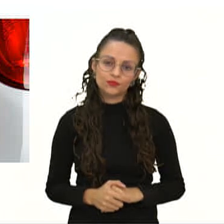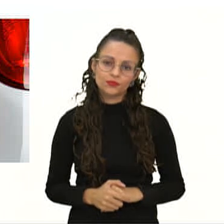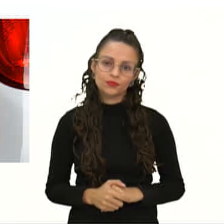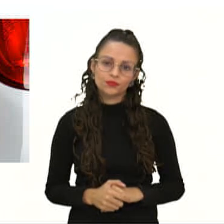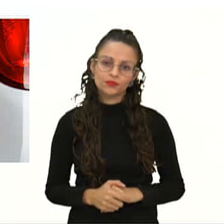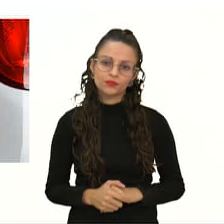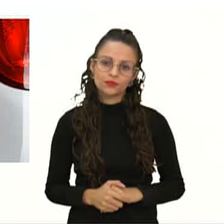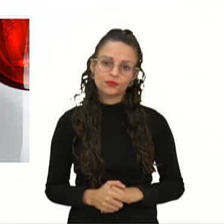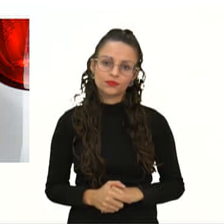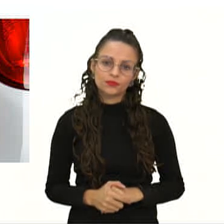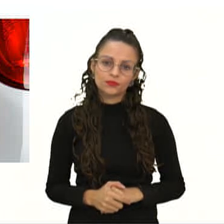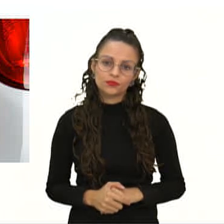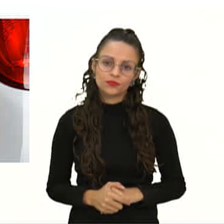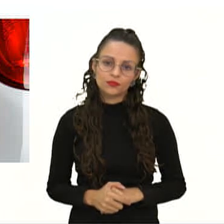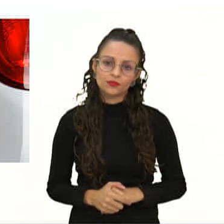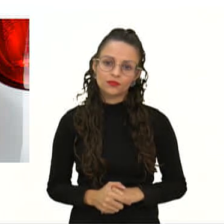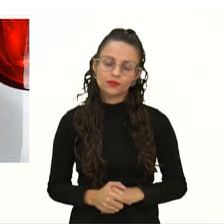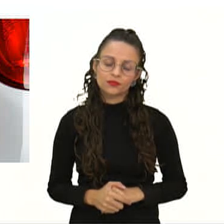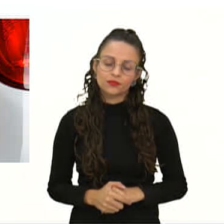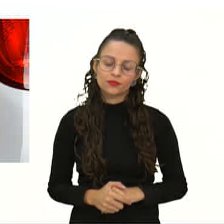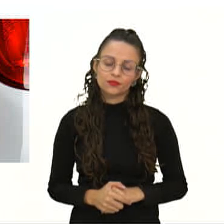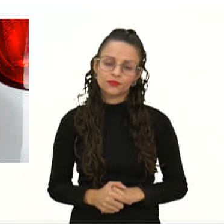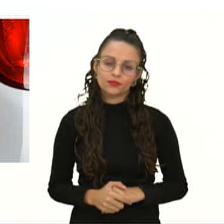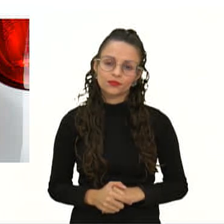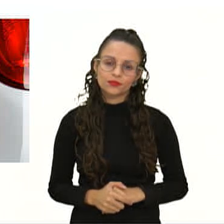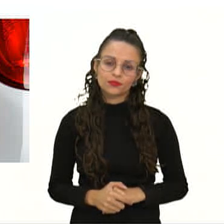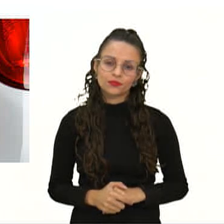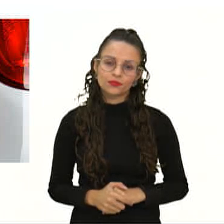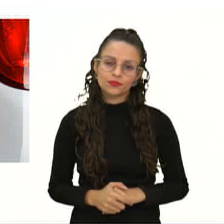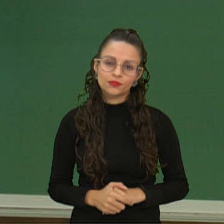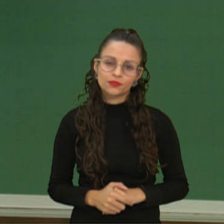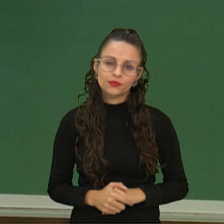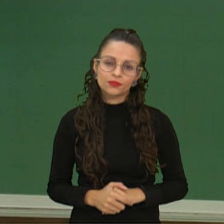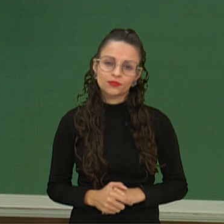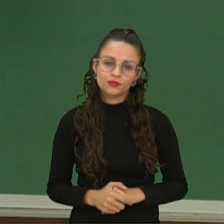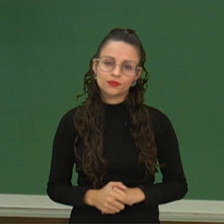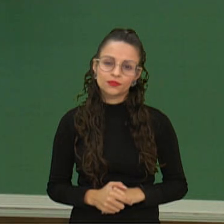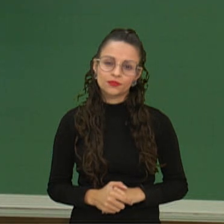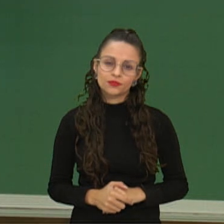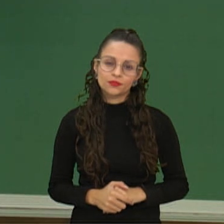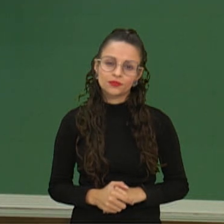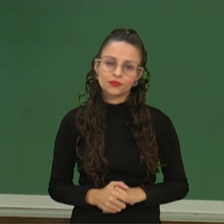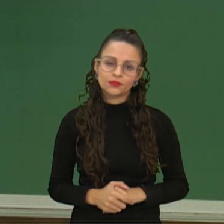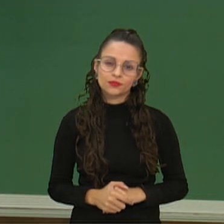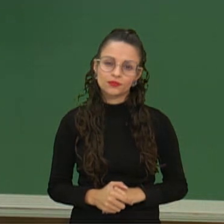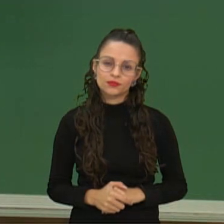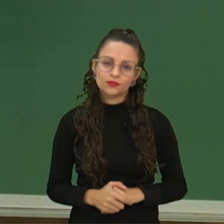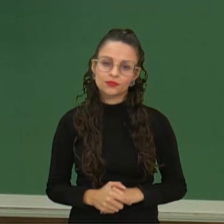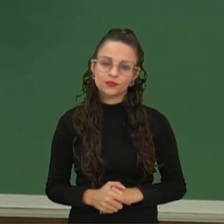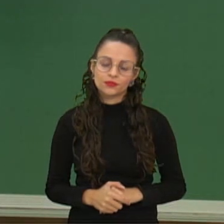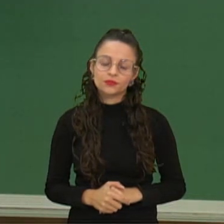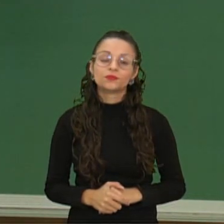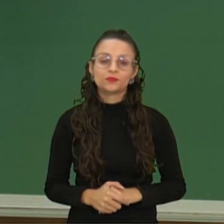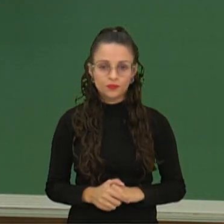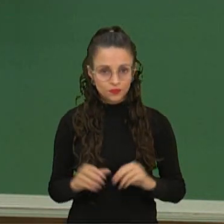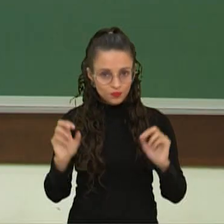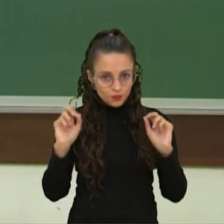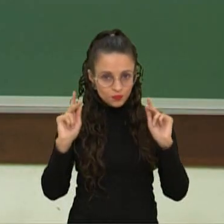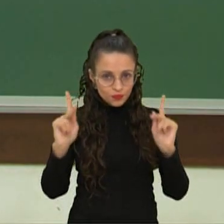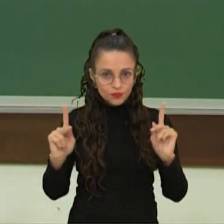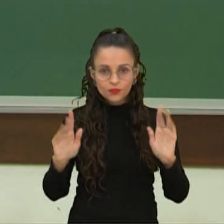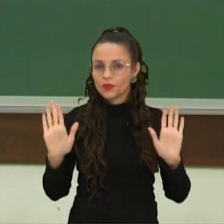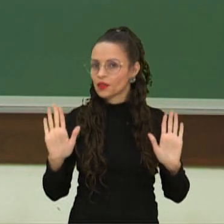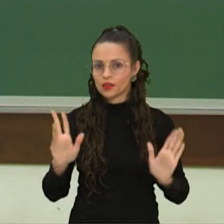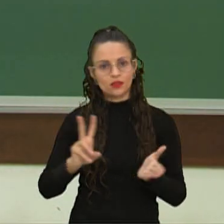better bulbs, pull the plugs, drive a fuel efficient vehicle, ok? Não vou